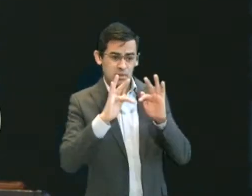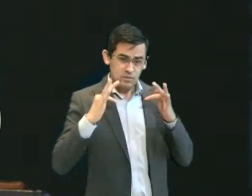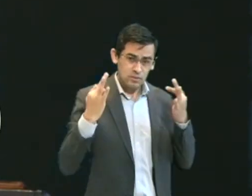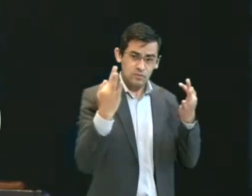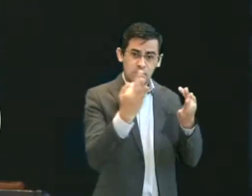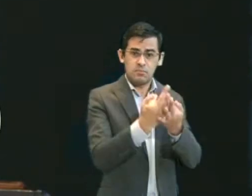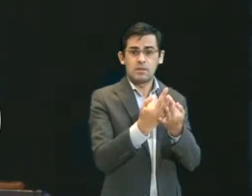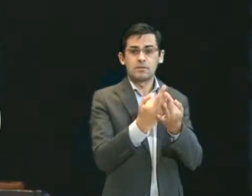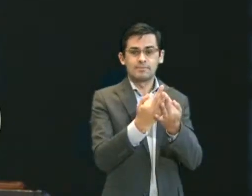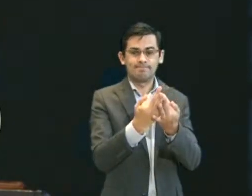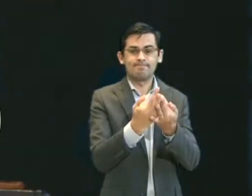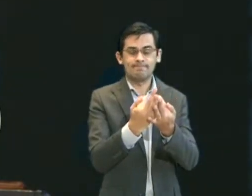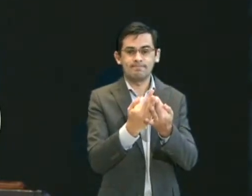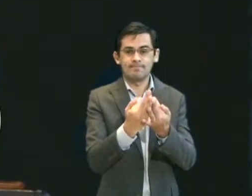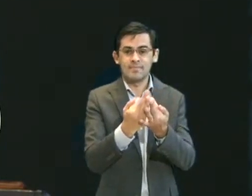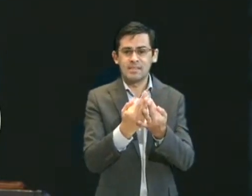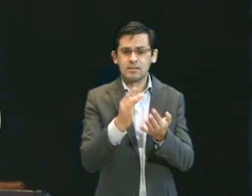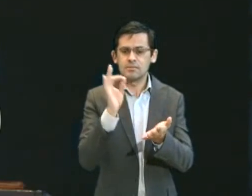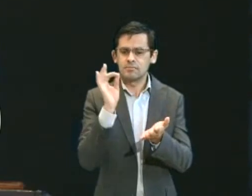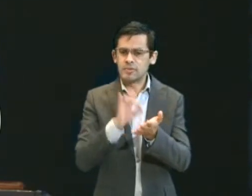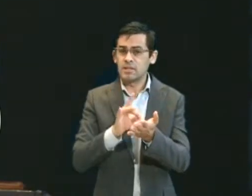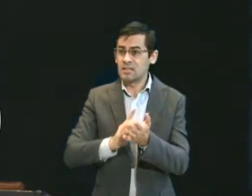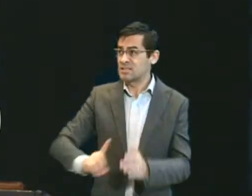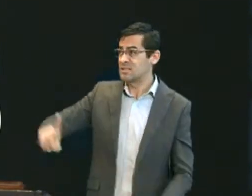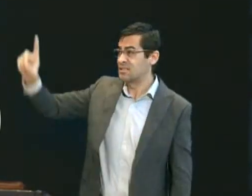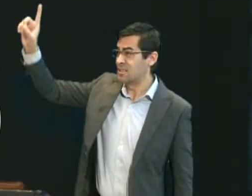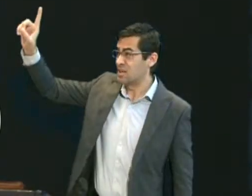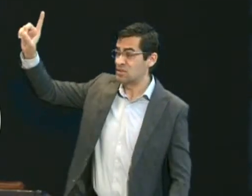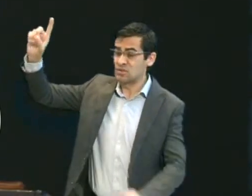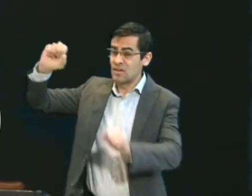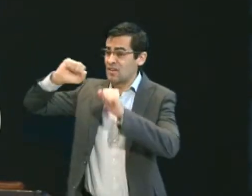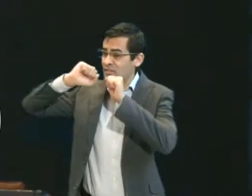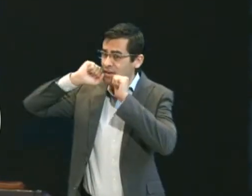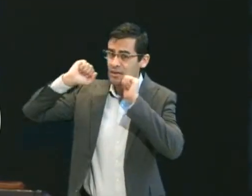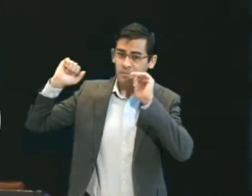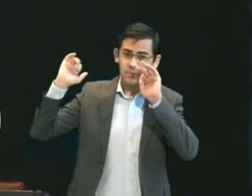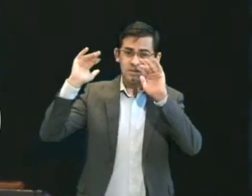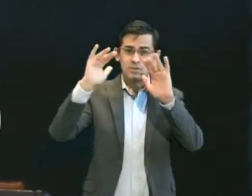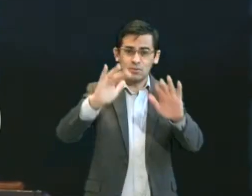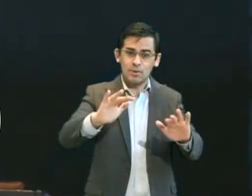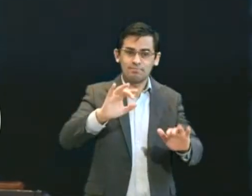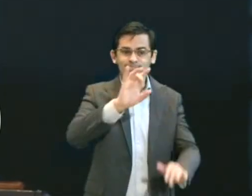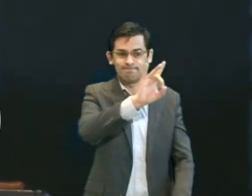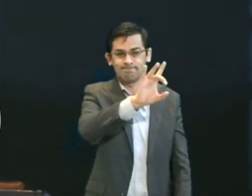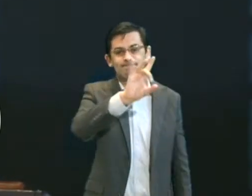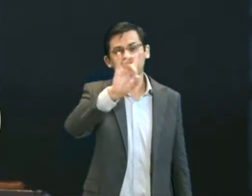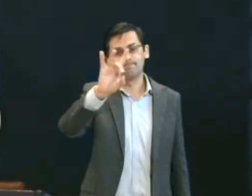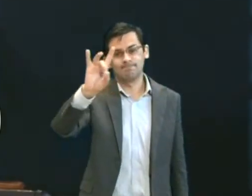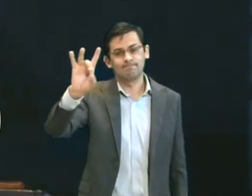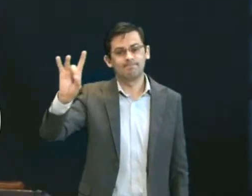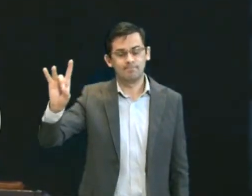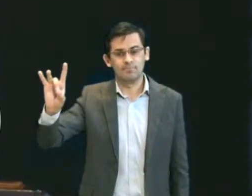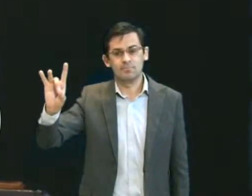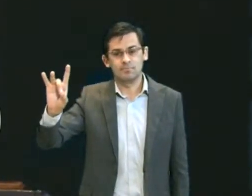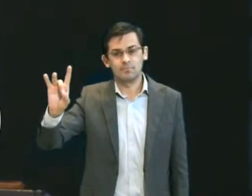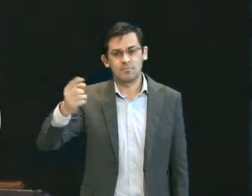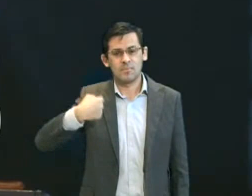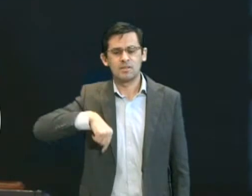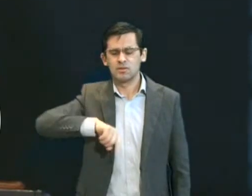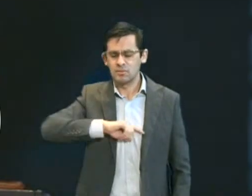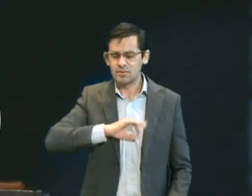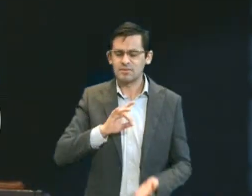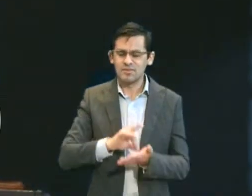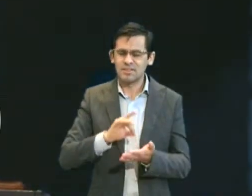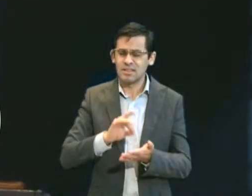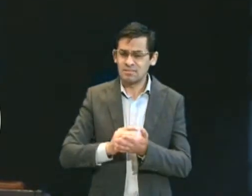nossos queridos. E a bênção do Senhor vai repousar sobre eles. Nós vamos erguer as